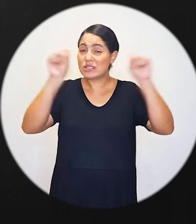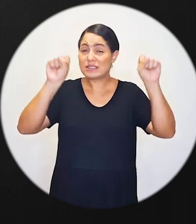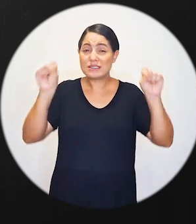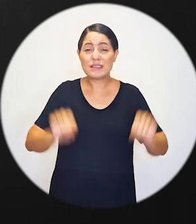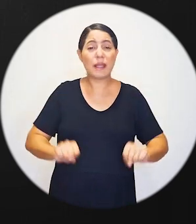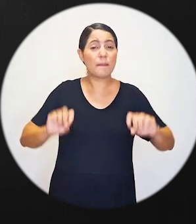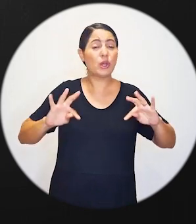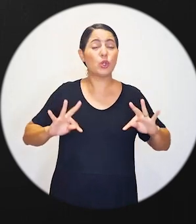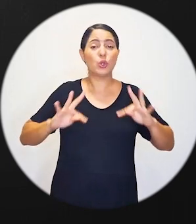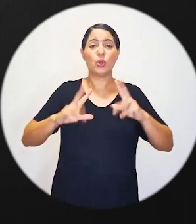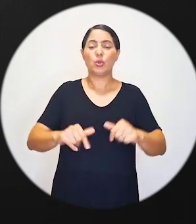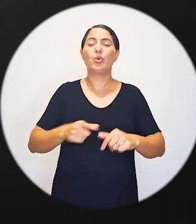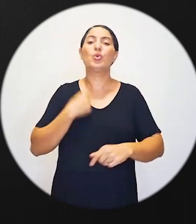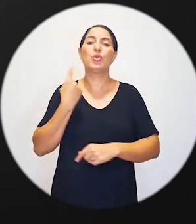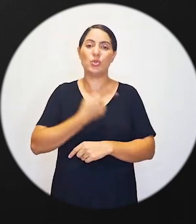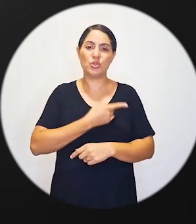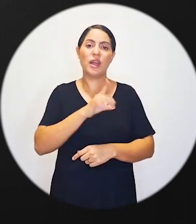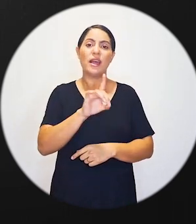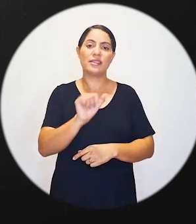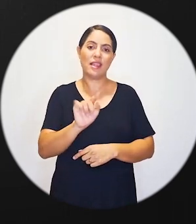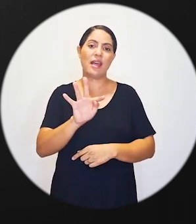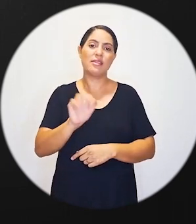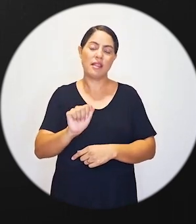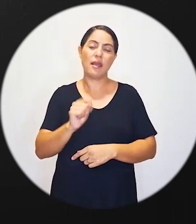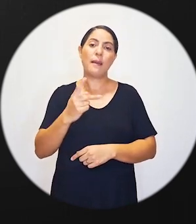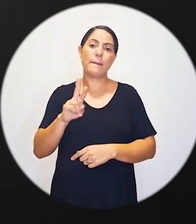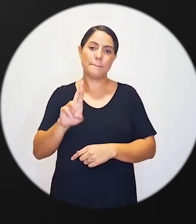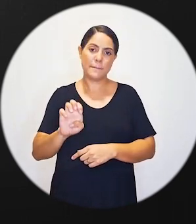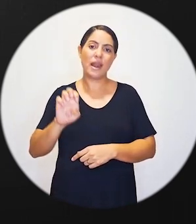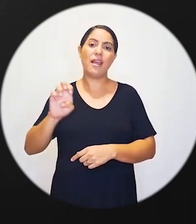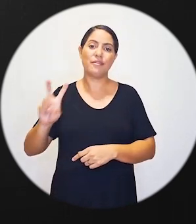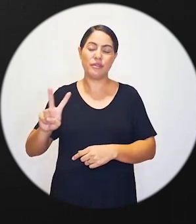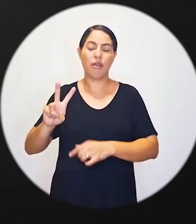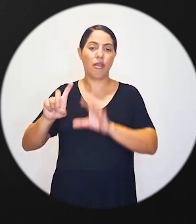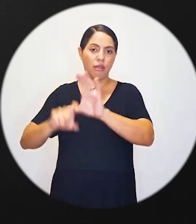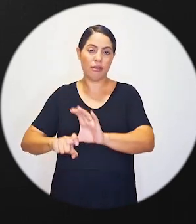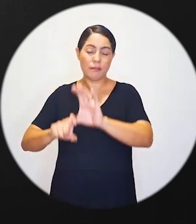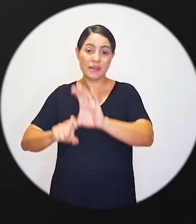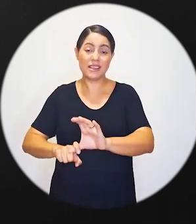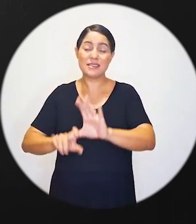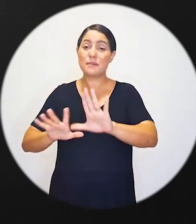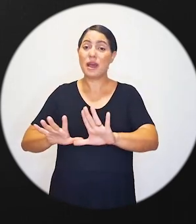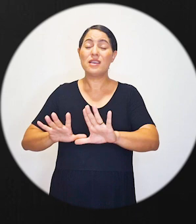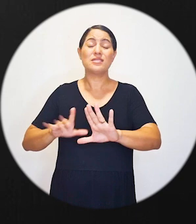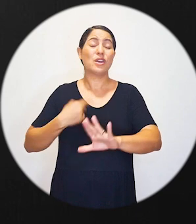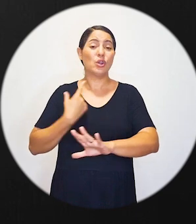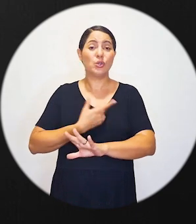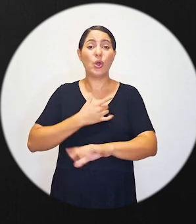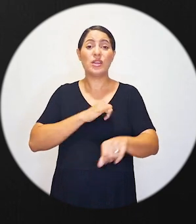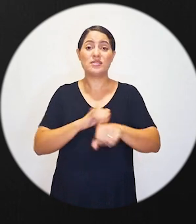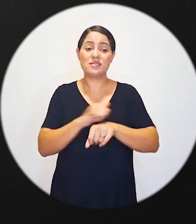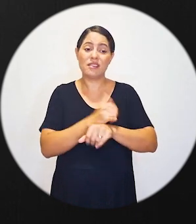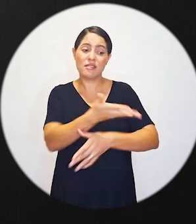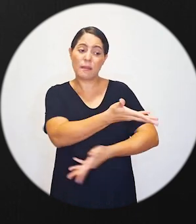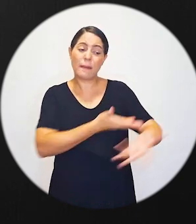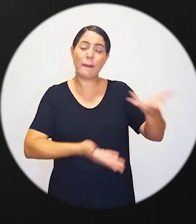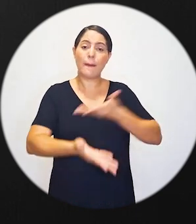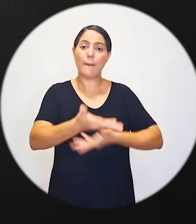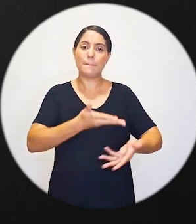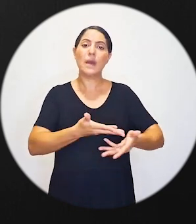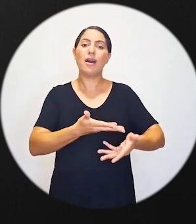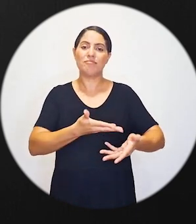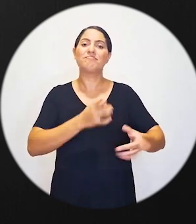dentro do sistema. A gente depende da DataPrev para muita coisa, mas aquilo que ainda não pode ser implementado de forma imediata, esse